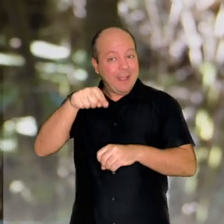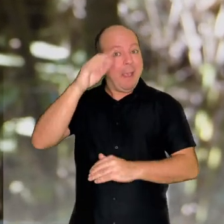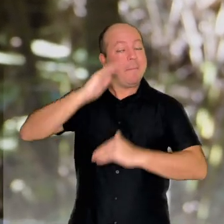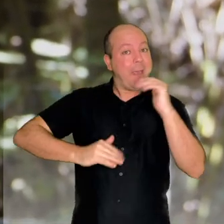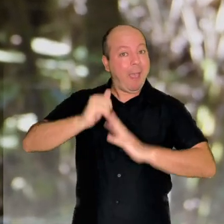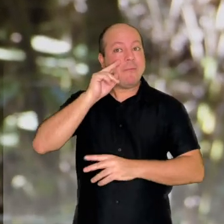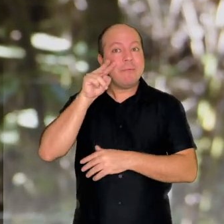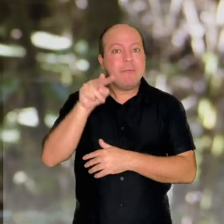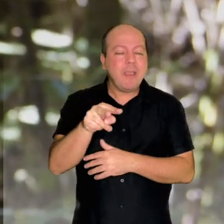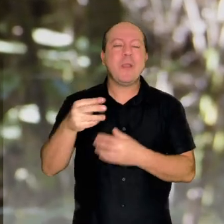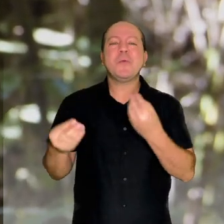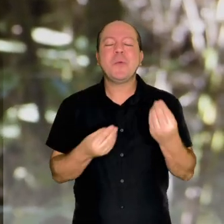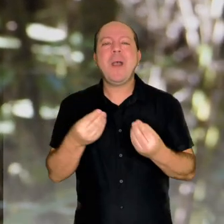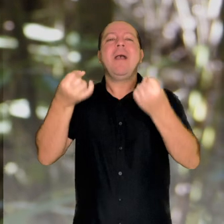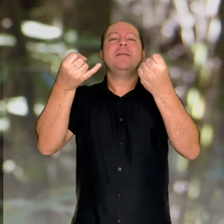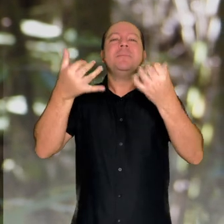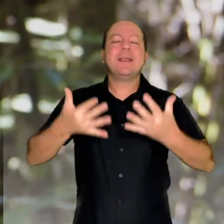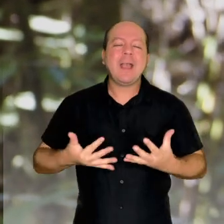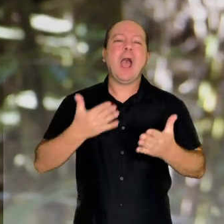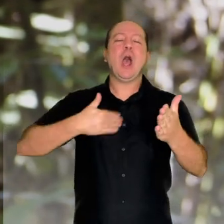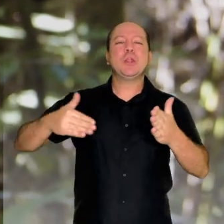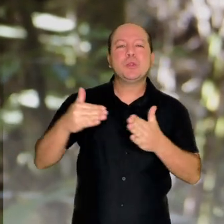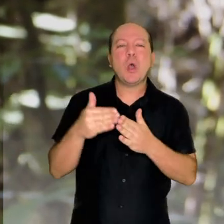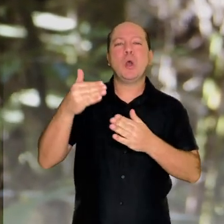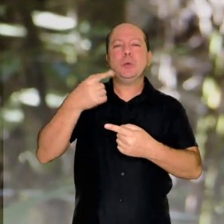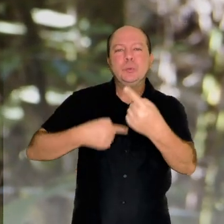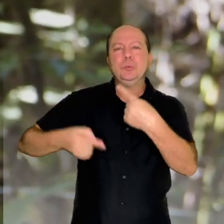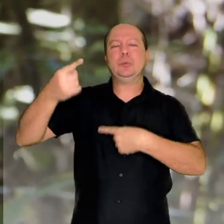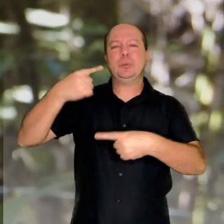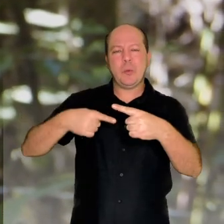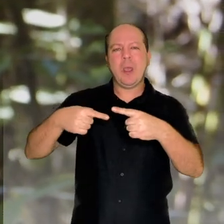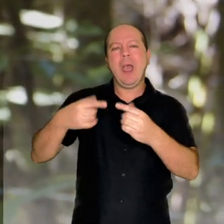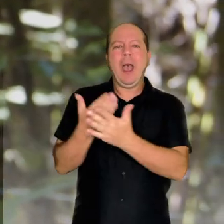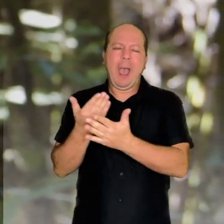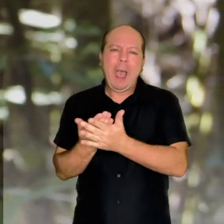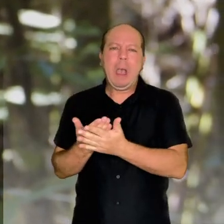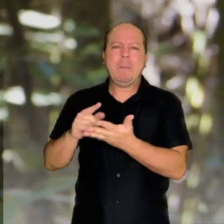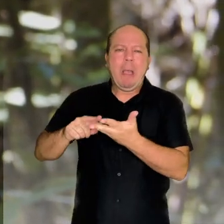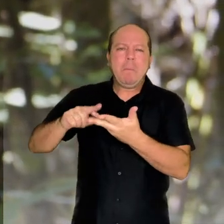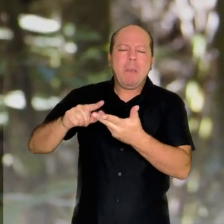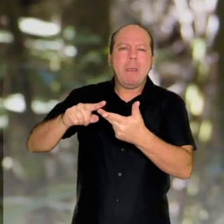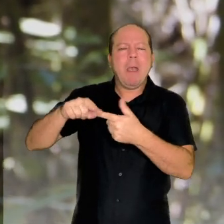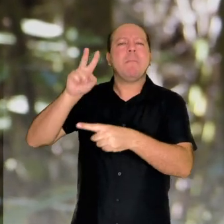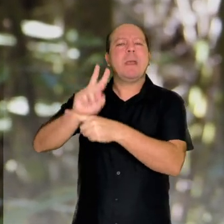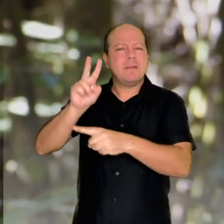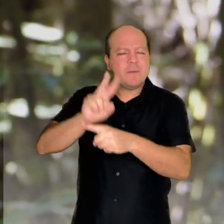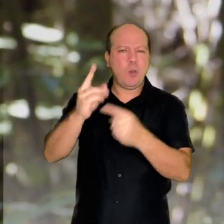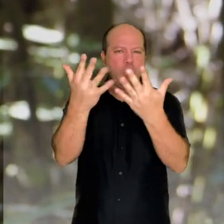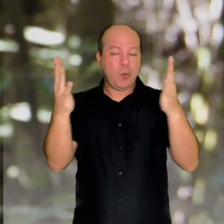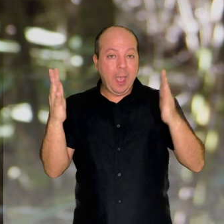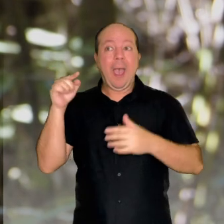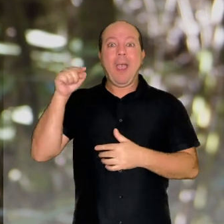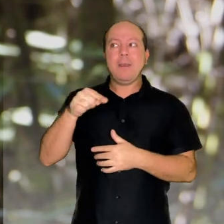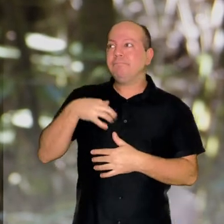ter aqui na prática. Né? A gente consegue explicar para eles todo o ciclo hidrológico, né, na sala de aula, a importância da preservação das